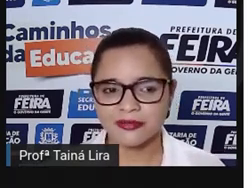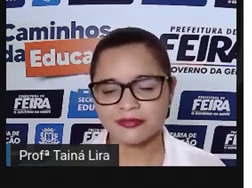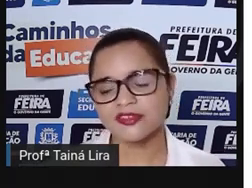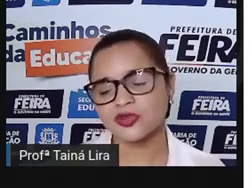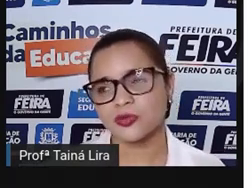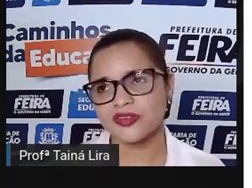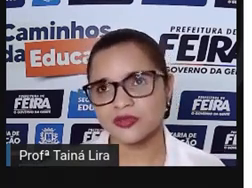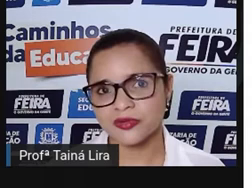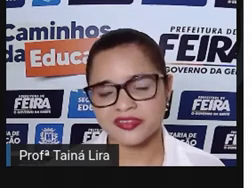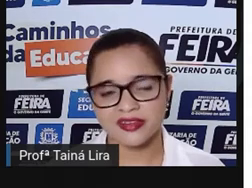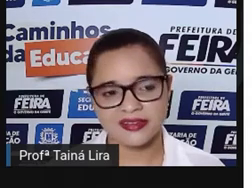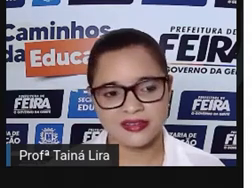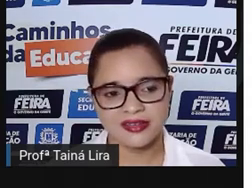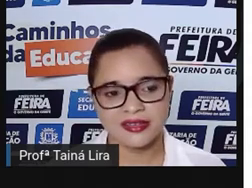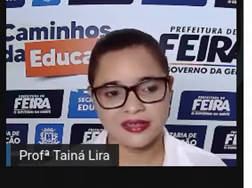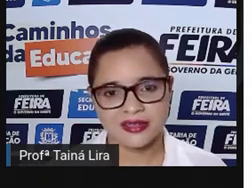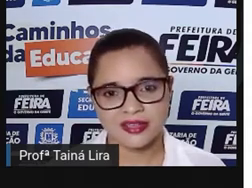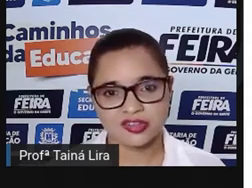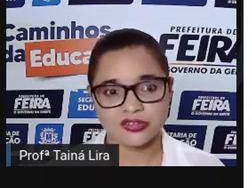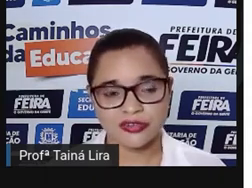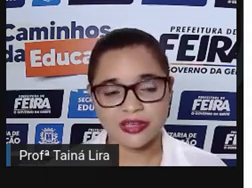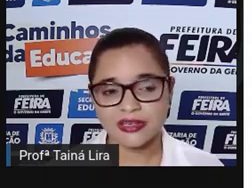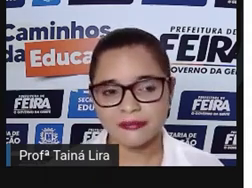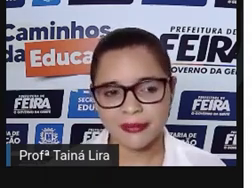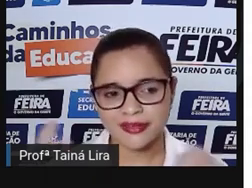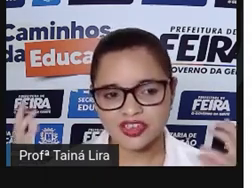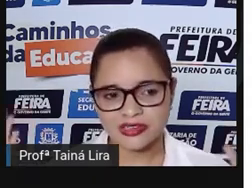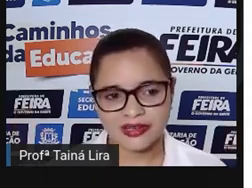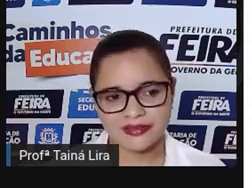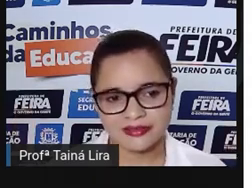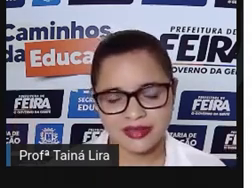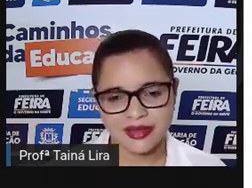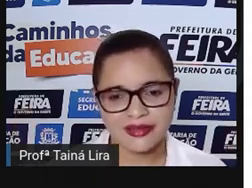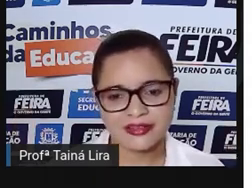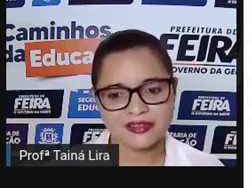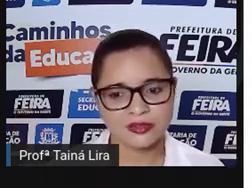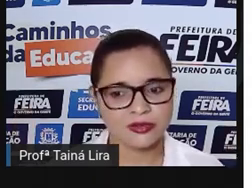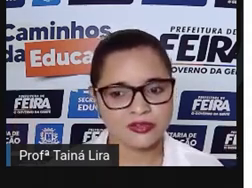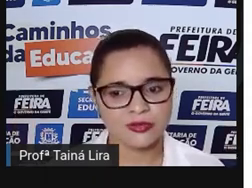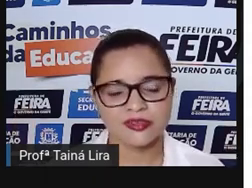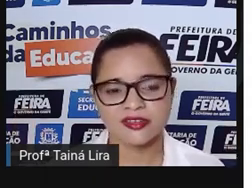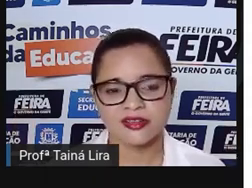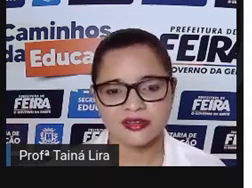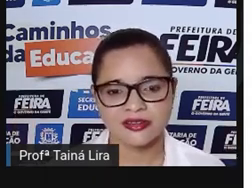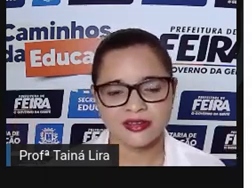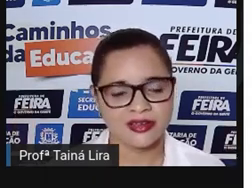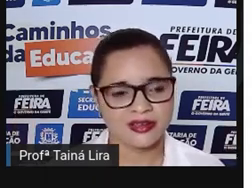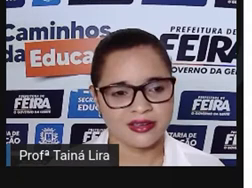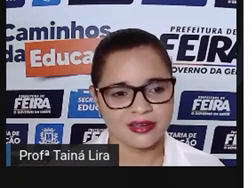são situações aí que a gente vai imaginar, tá? Essas situações